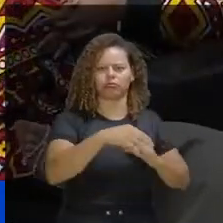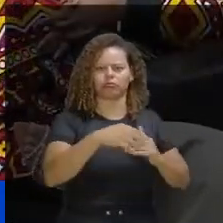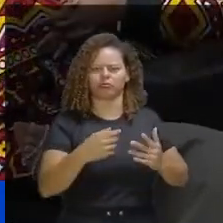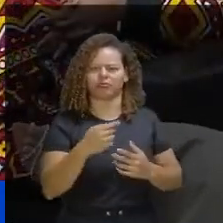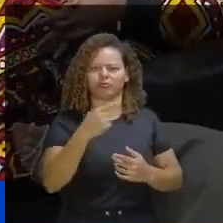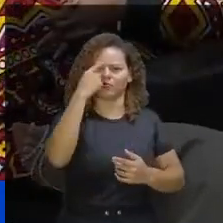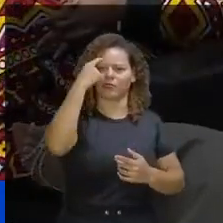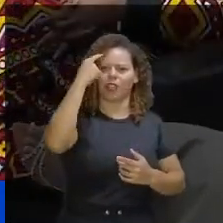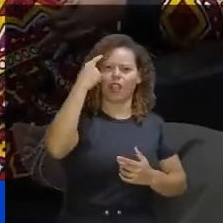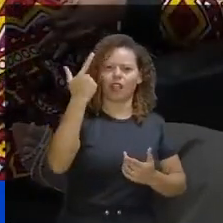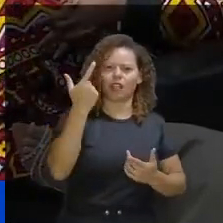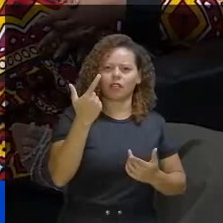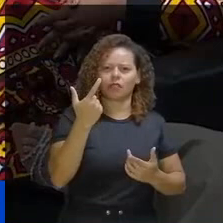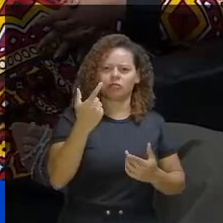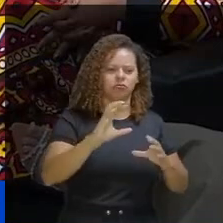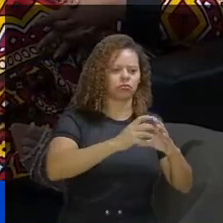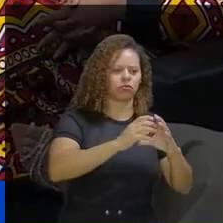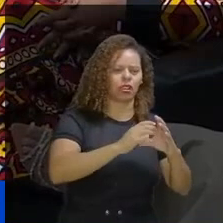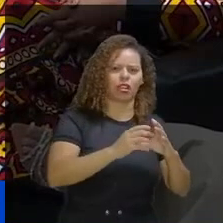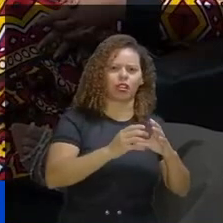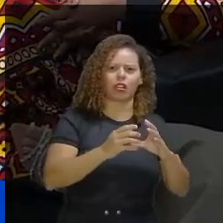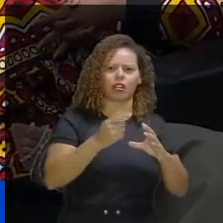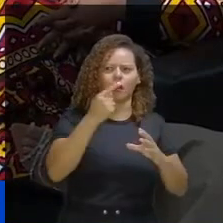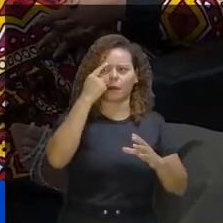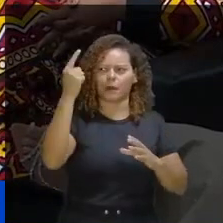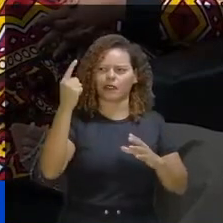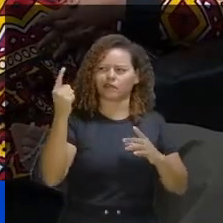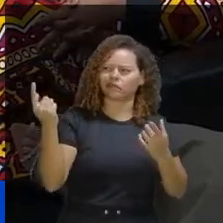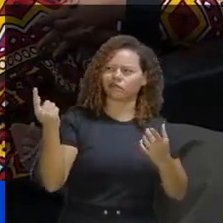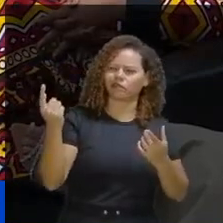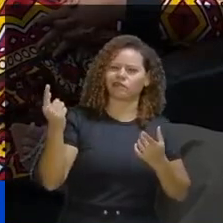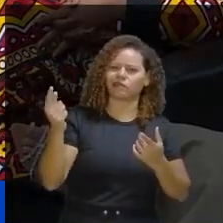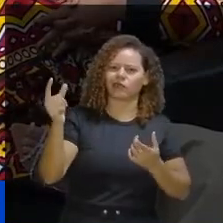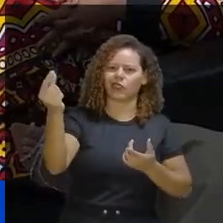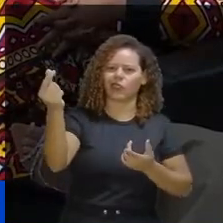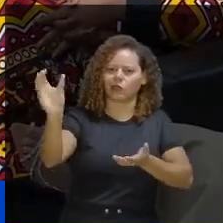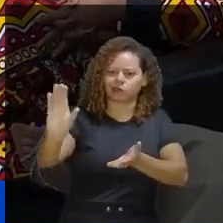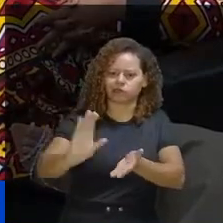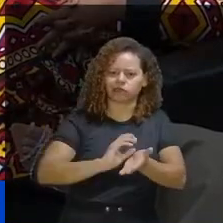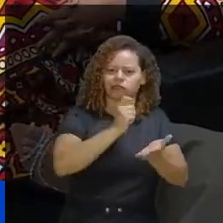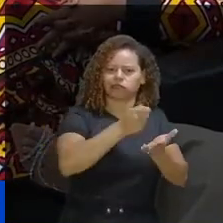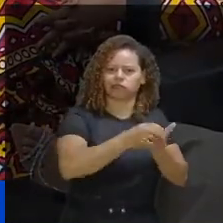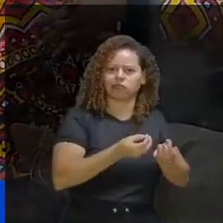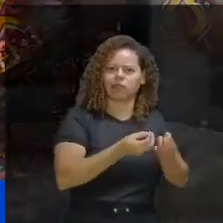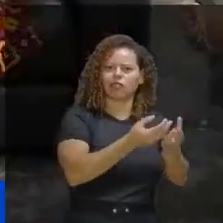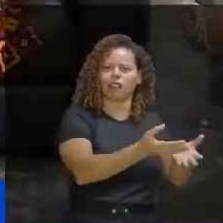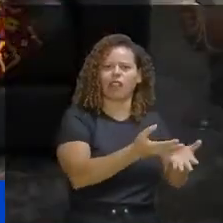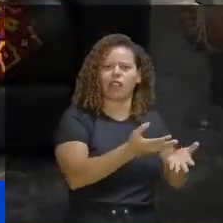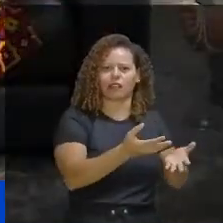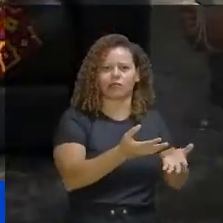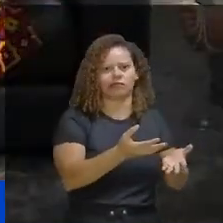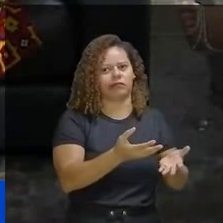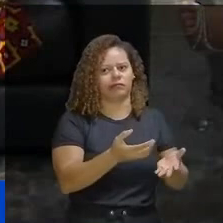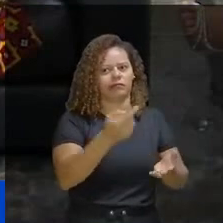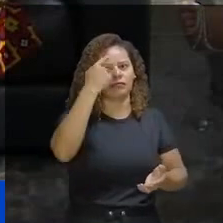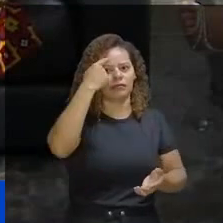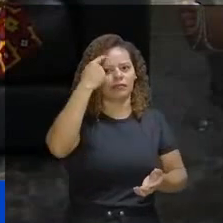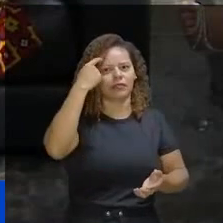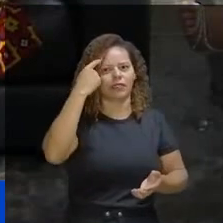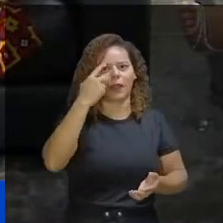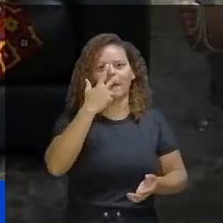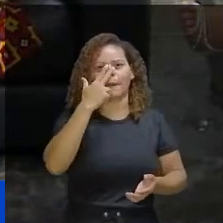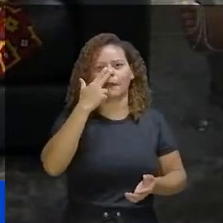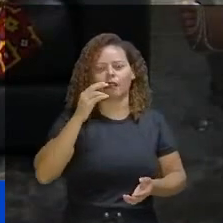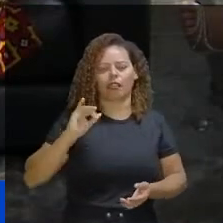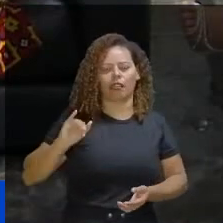aquilo que os partidos recebem para ser distribuídos, para ser na campanha, né, respeitando a cota que cada negro tem